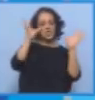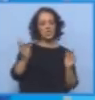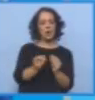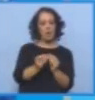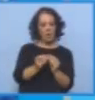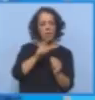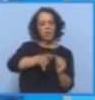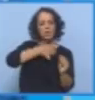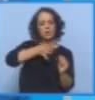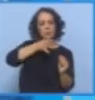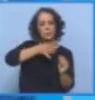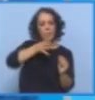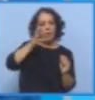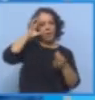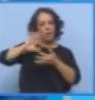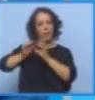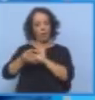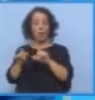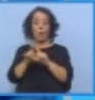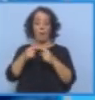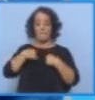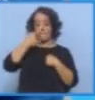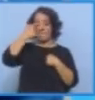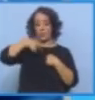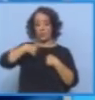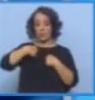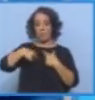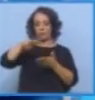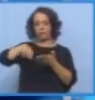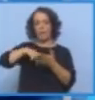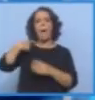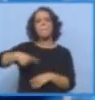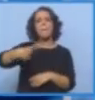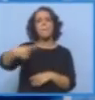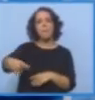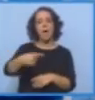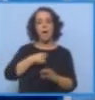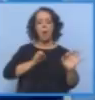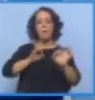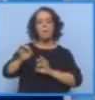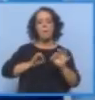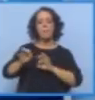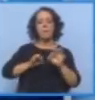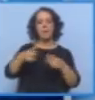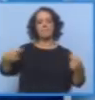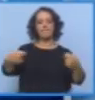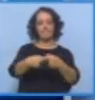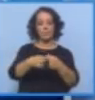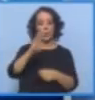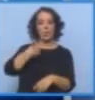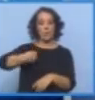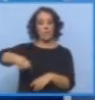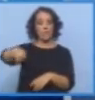ajuda o leitor que tem a liturgia diária a preparar, de facto, as leituras e, quando for para a Eucaristia, já levar